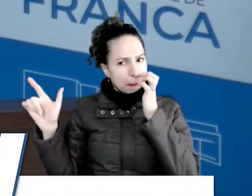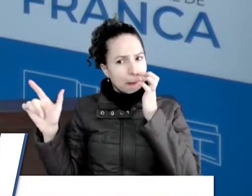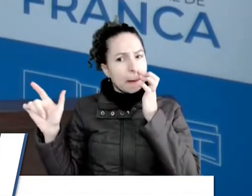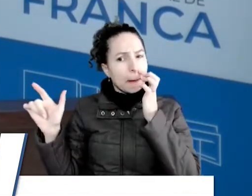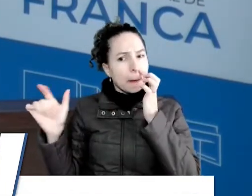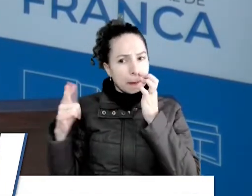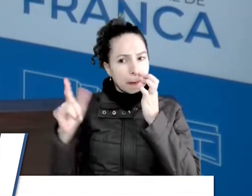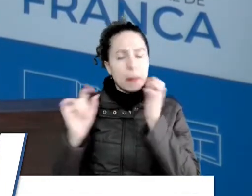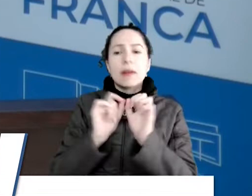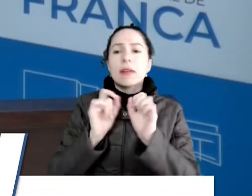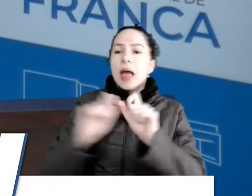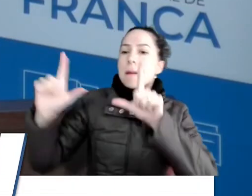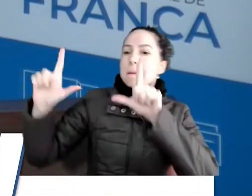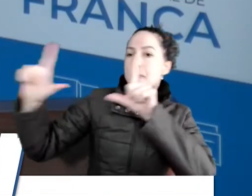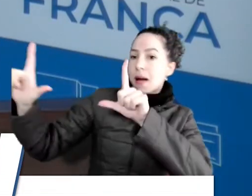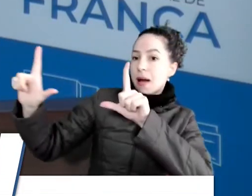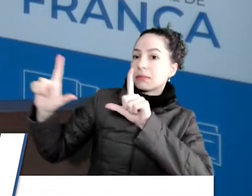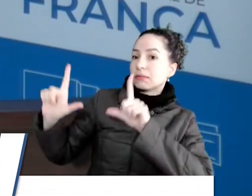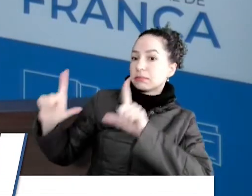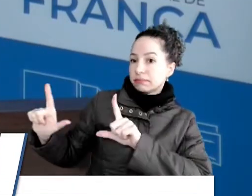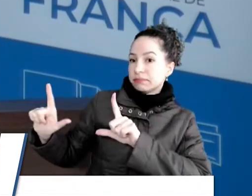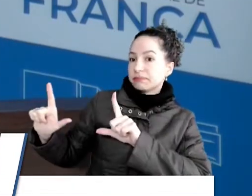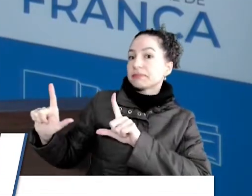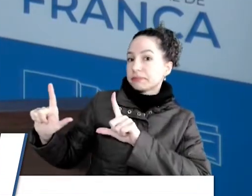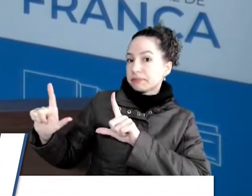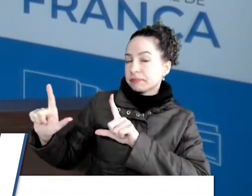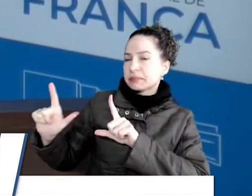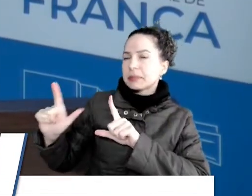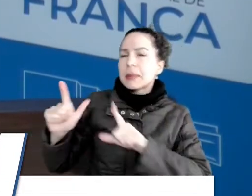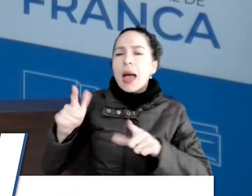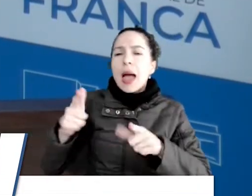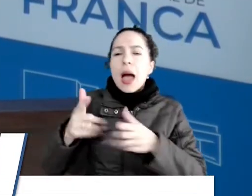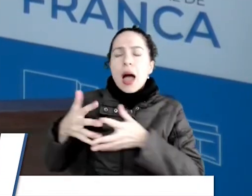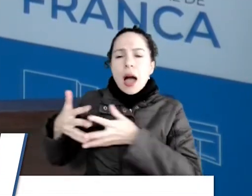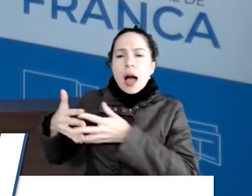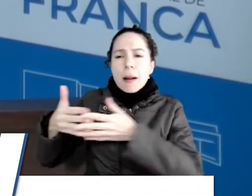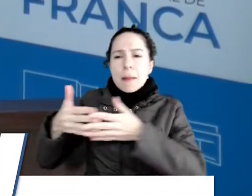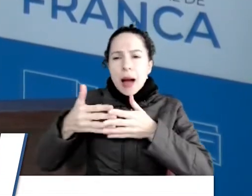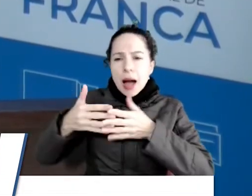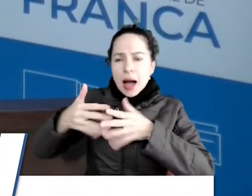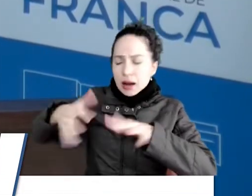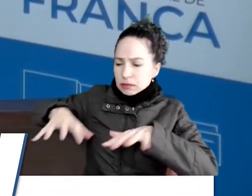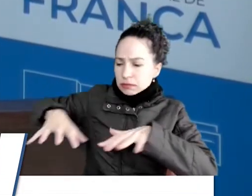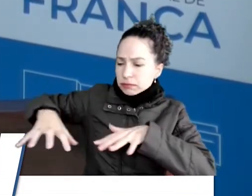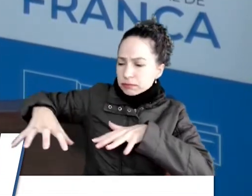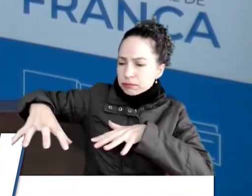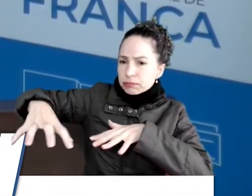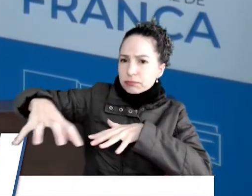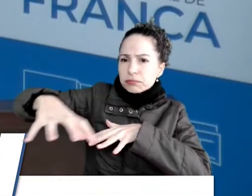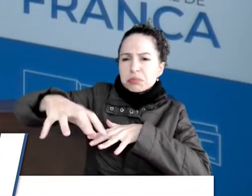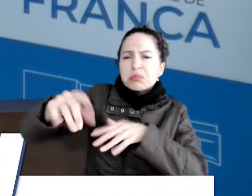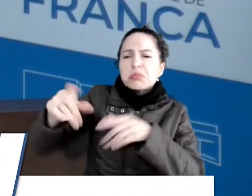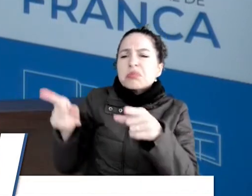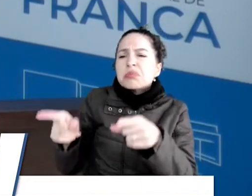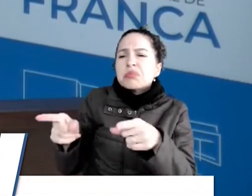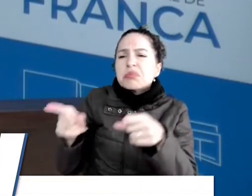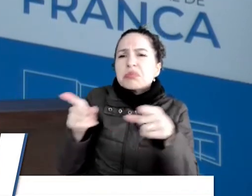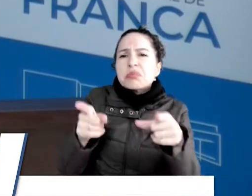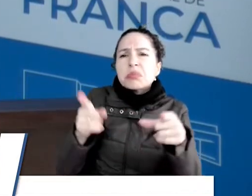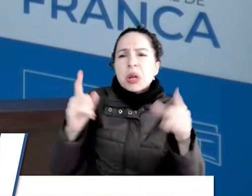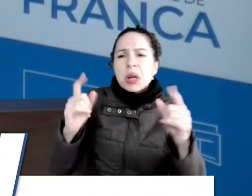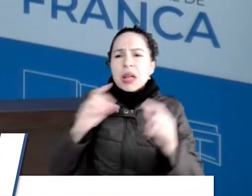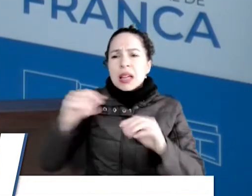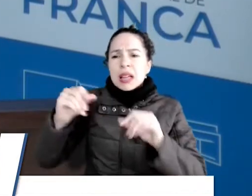as placas, passaram a máquina em 2, 3 pedacinhos assim, jogaram um monte de terra um pouco